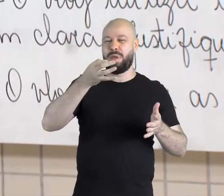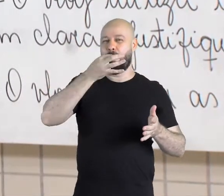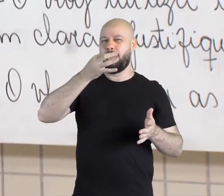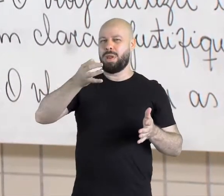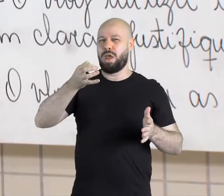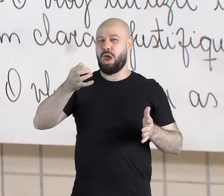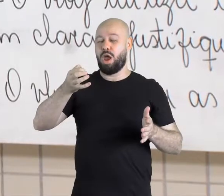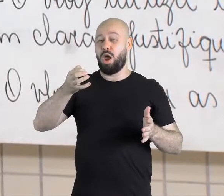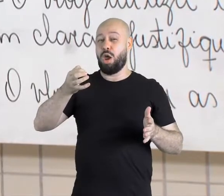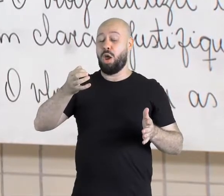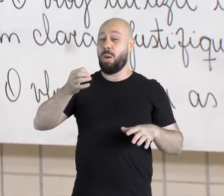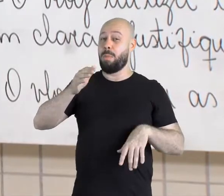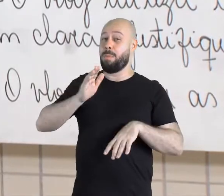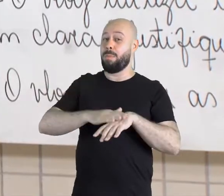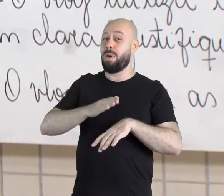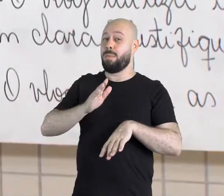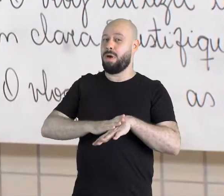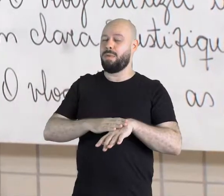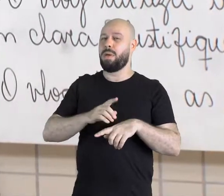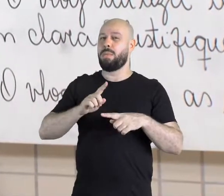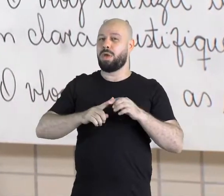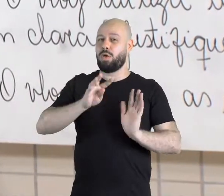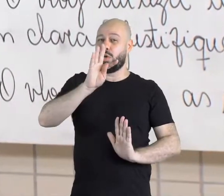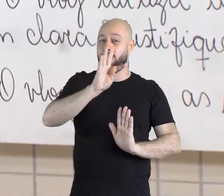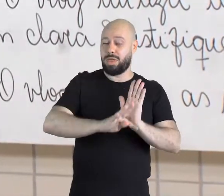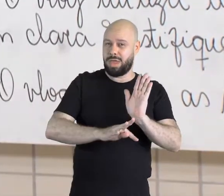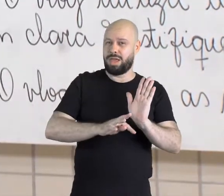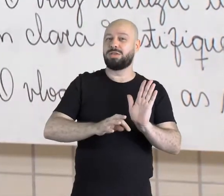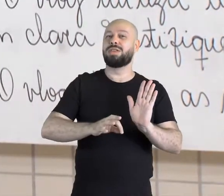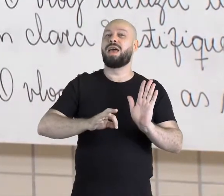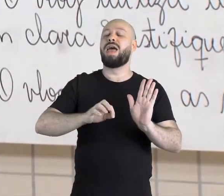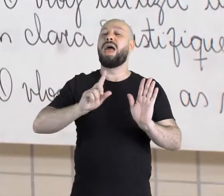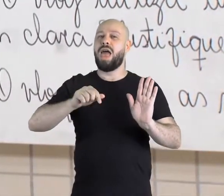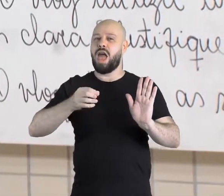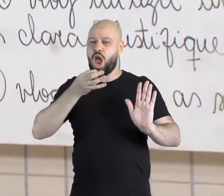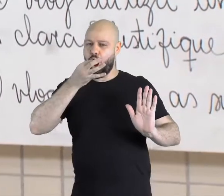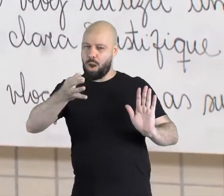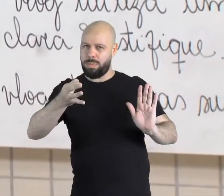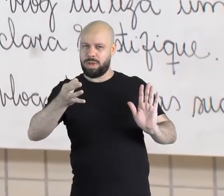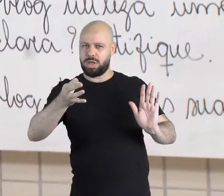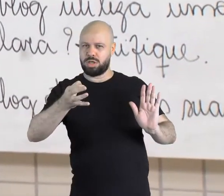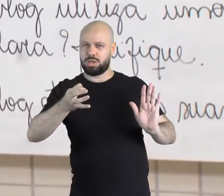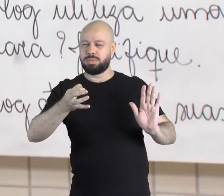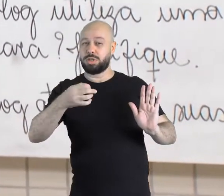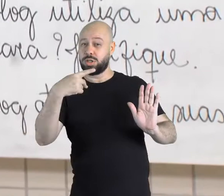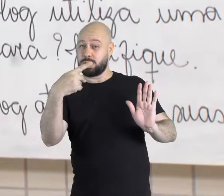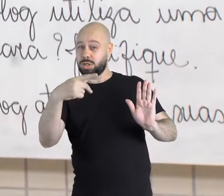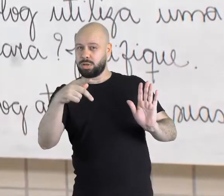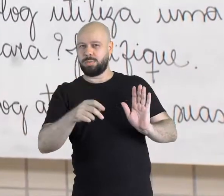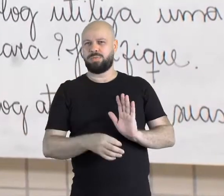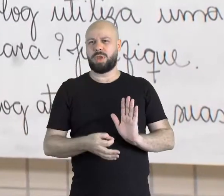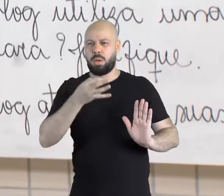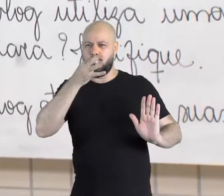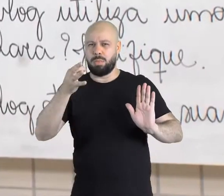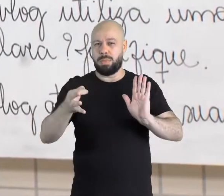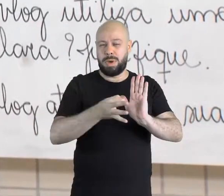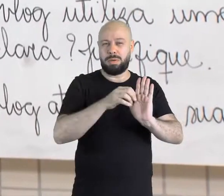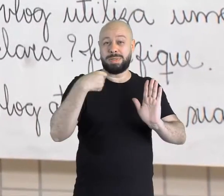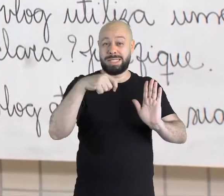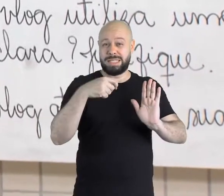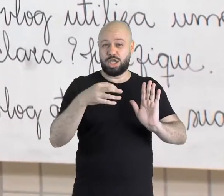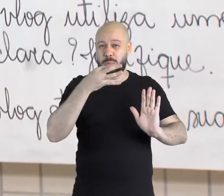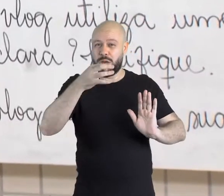porque o texto que você vai fazer é um texto opinativo. O texto opinativo, ele é um texto que vai emitir a sua